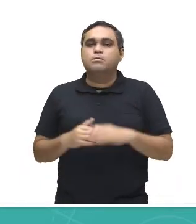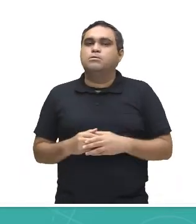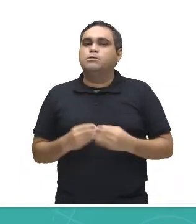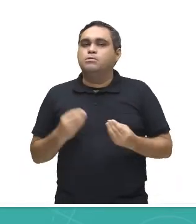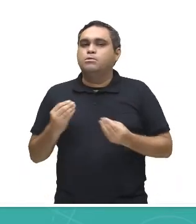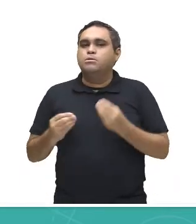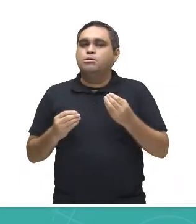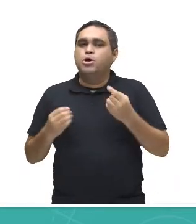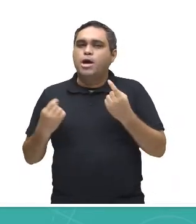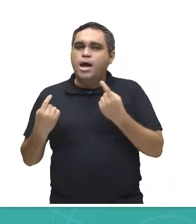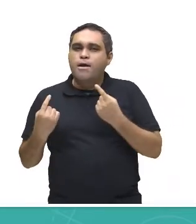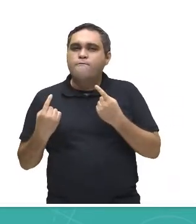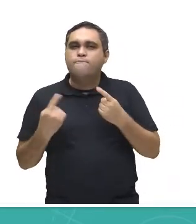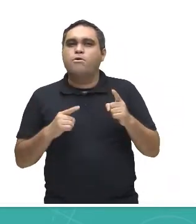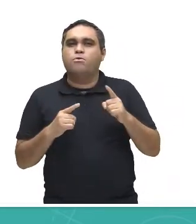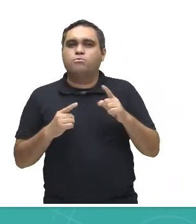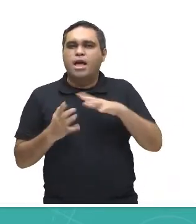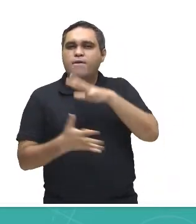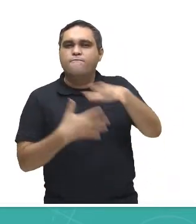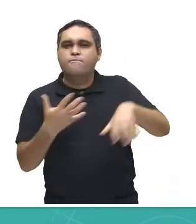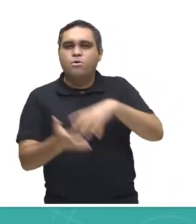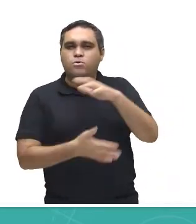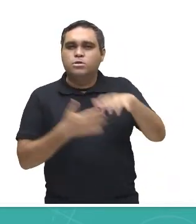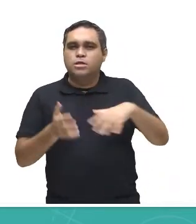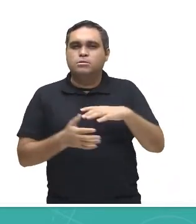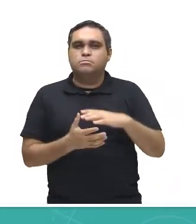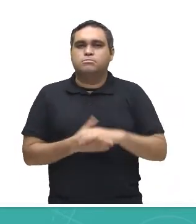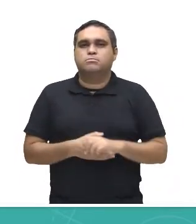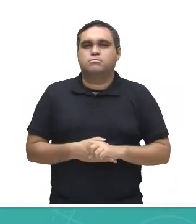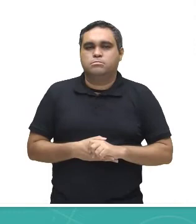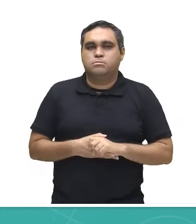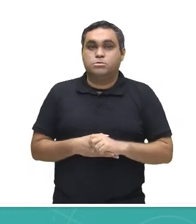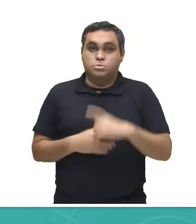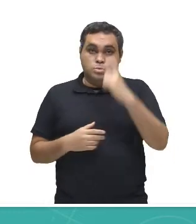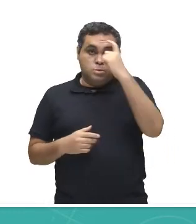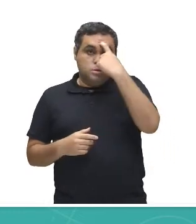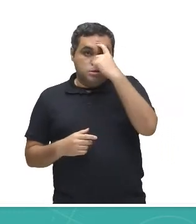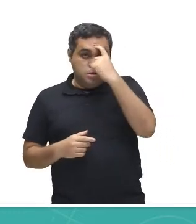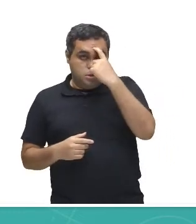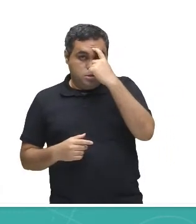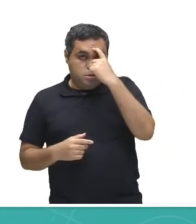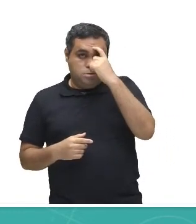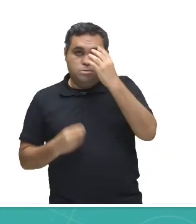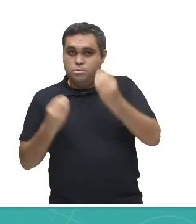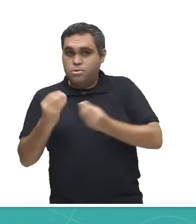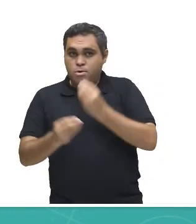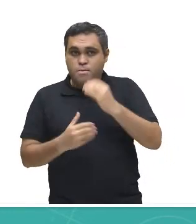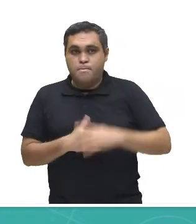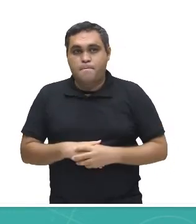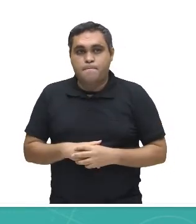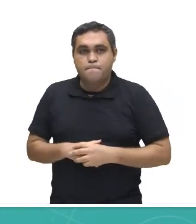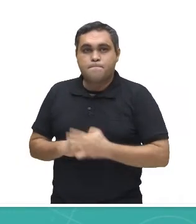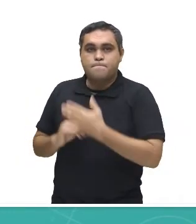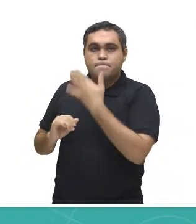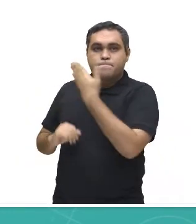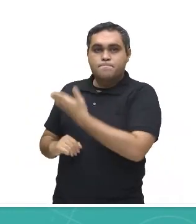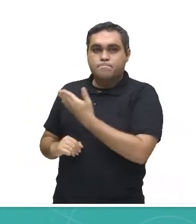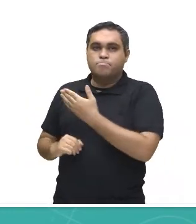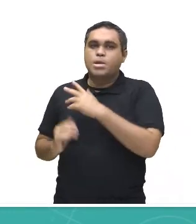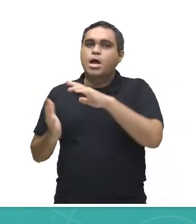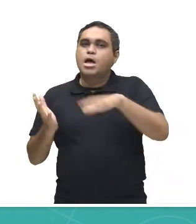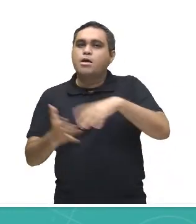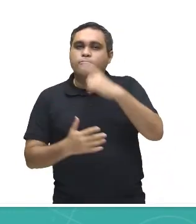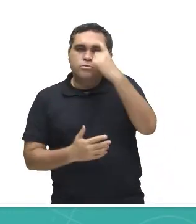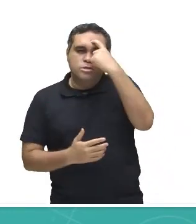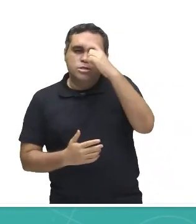Cipais, uma forma de resistência dos indianos a essa dominação inglesa. Vamos lá? Quais vão ser as